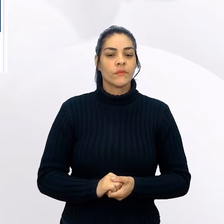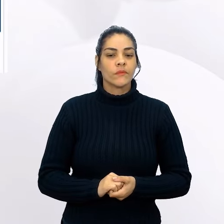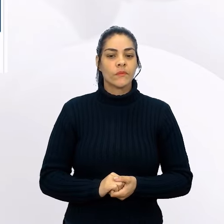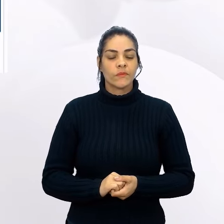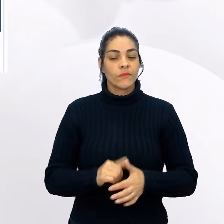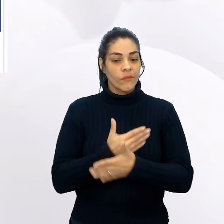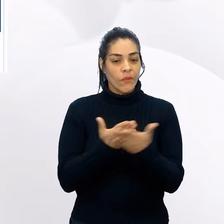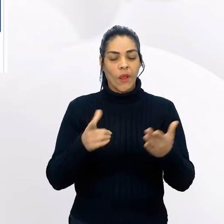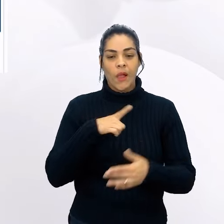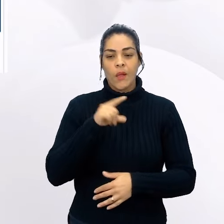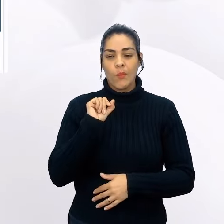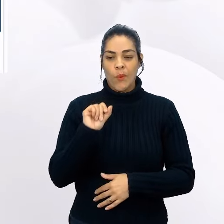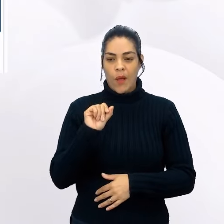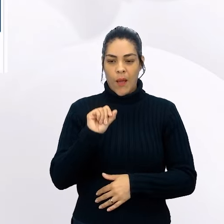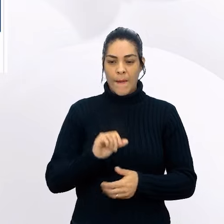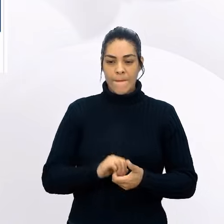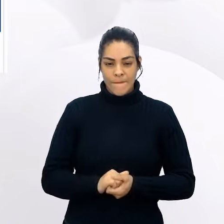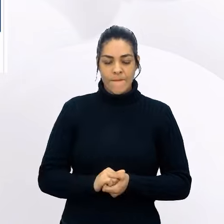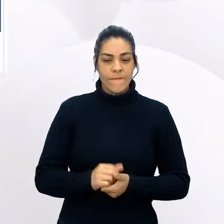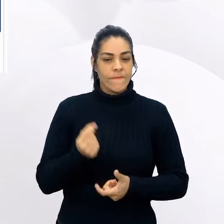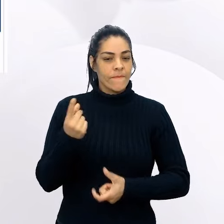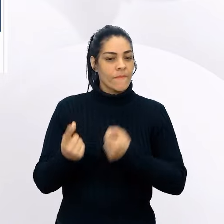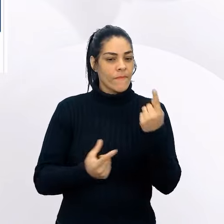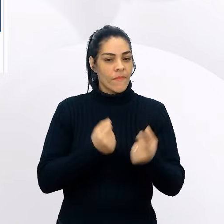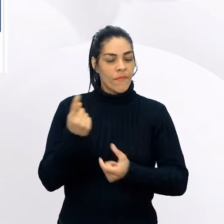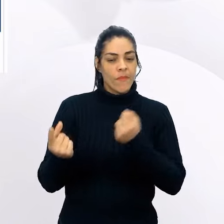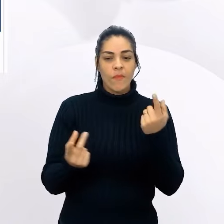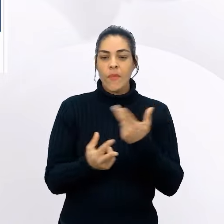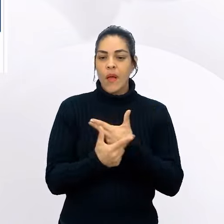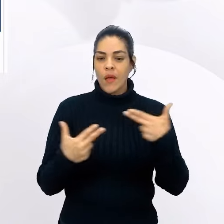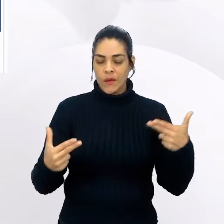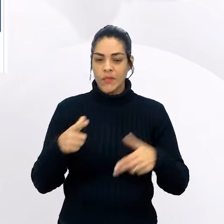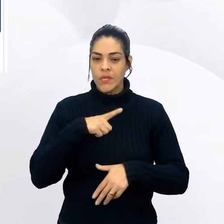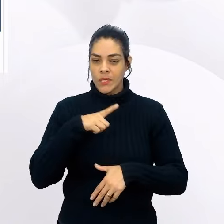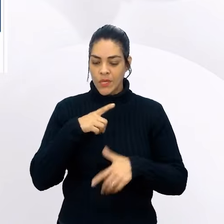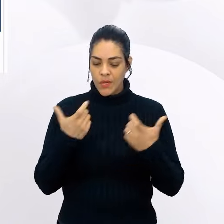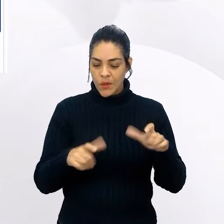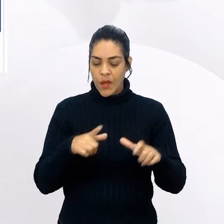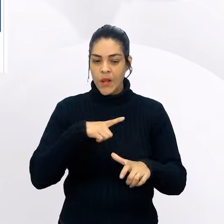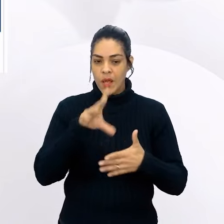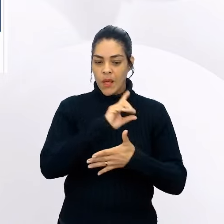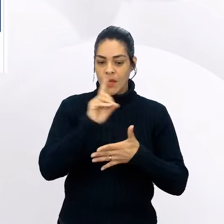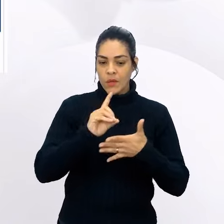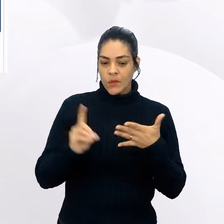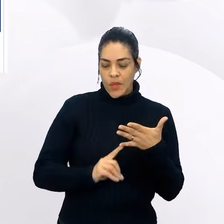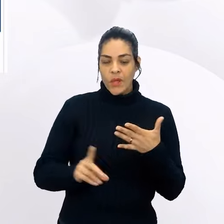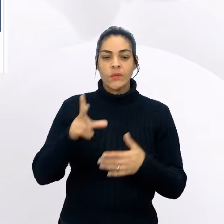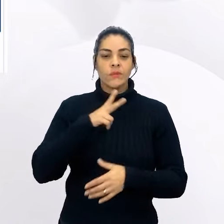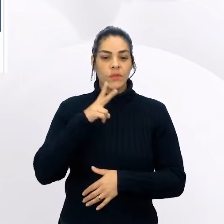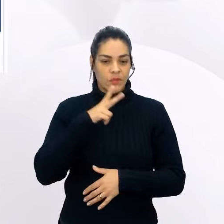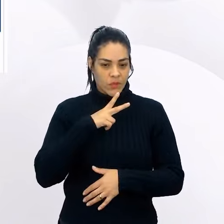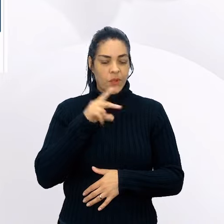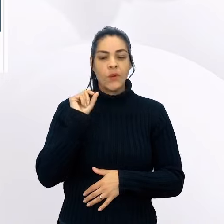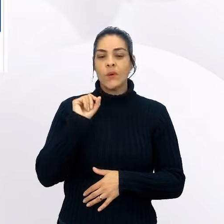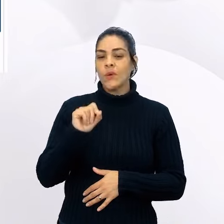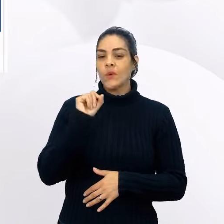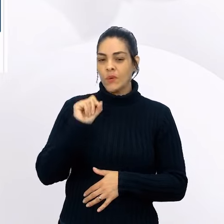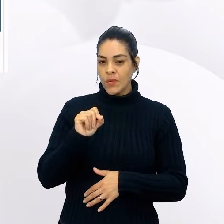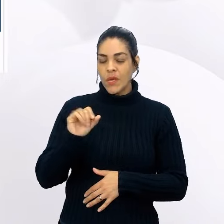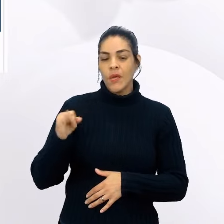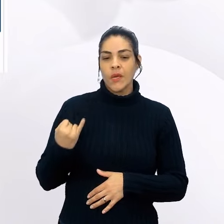Aqui nós temos, então, ó, alguns requisitos, né? Então ele vai ter os dados pessoais. O que é